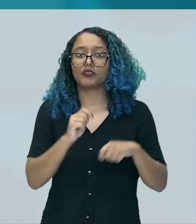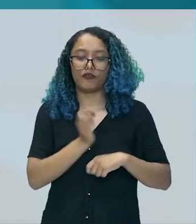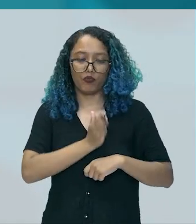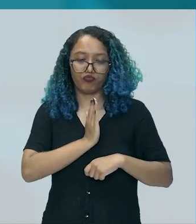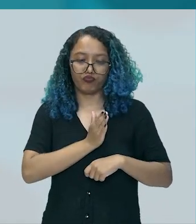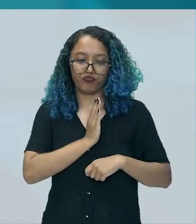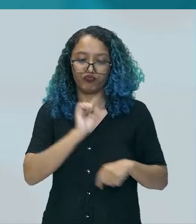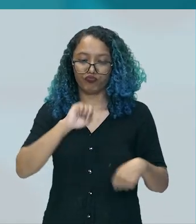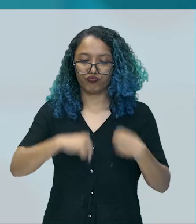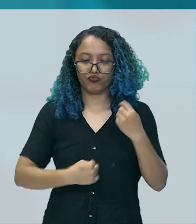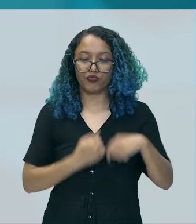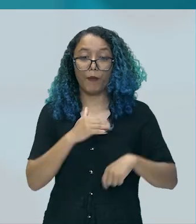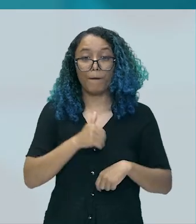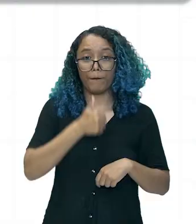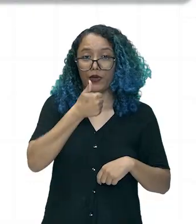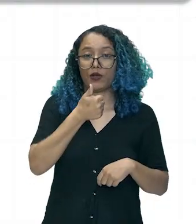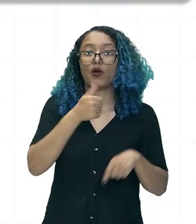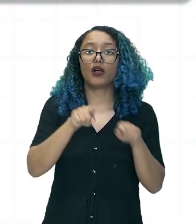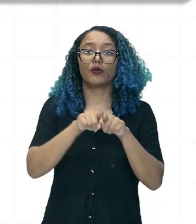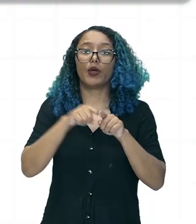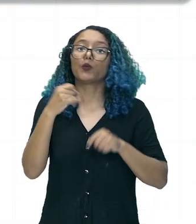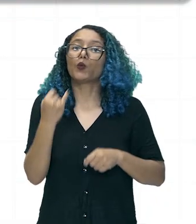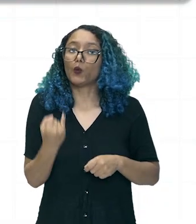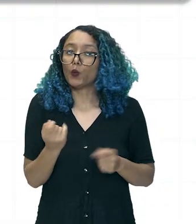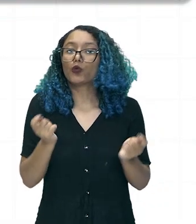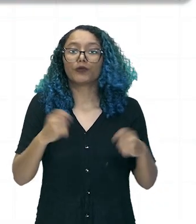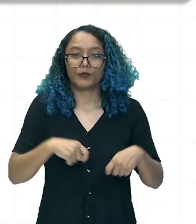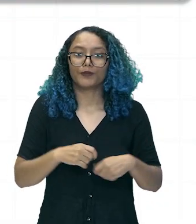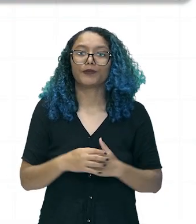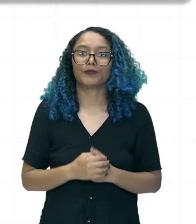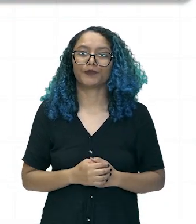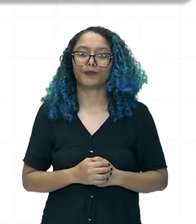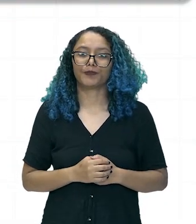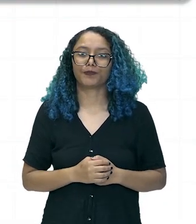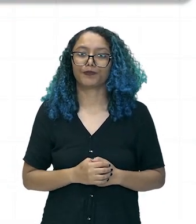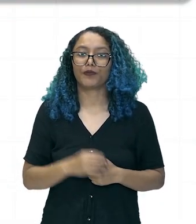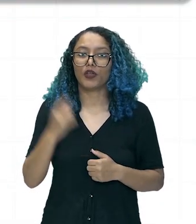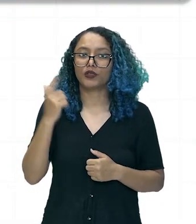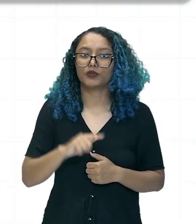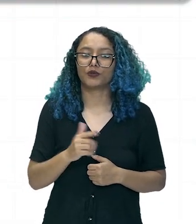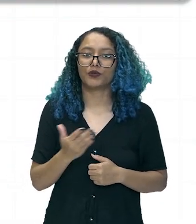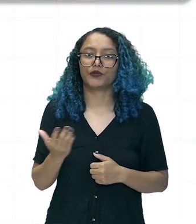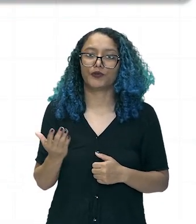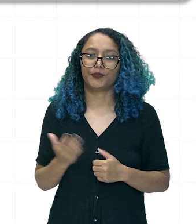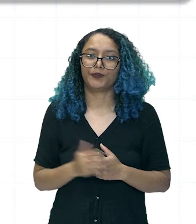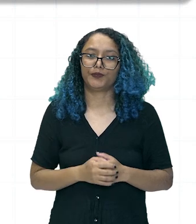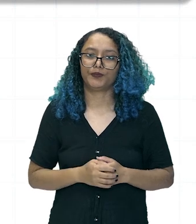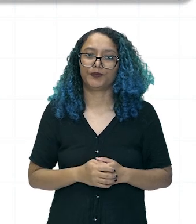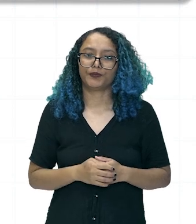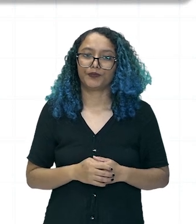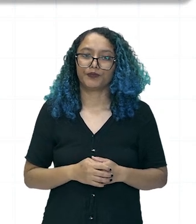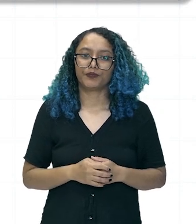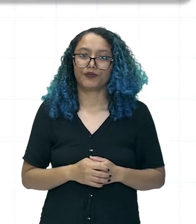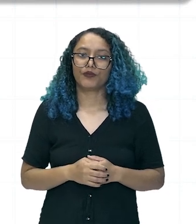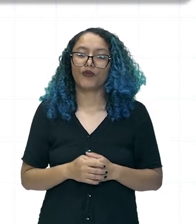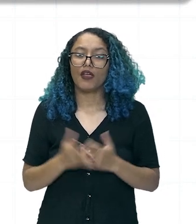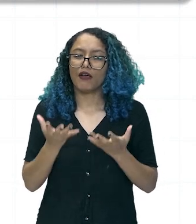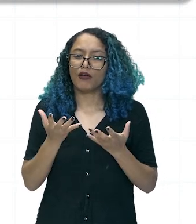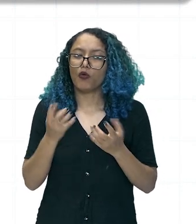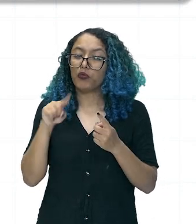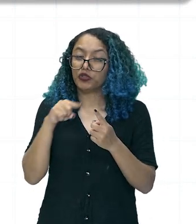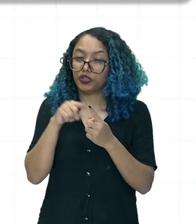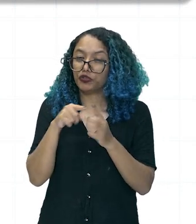a ginástica de academia, ginástica aeróbica de academia, ela tem como modelo exercícios